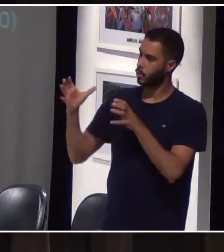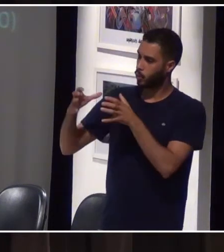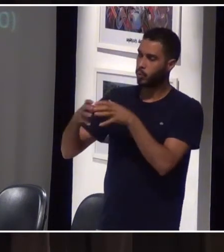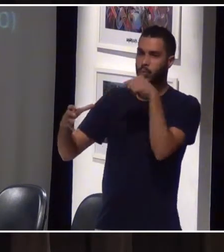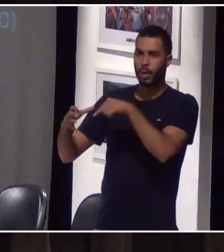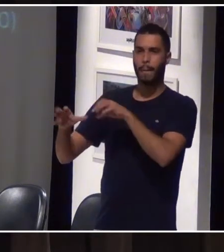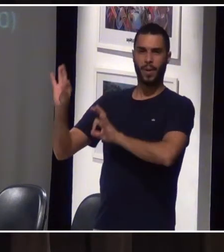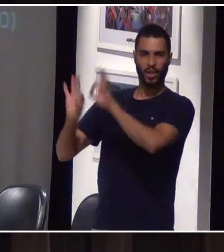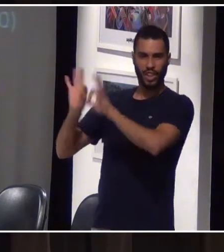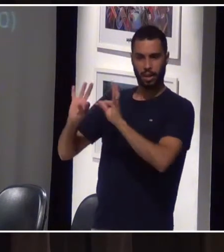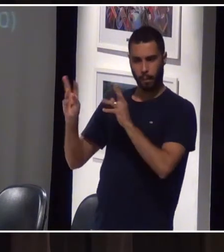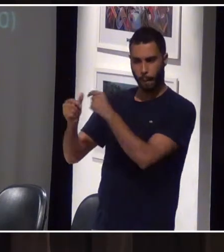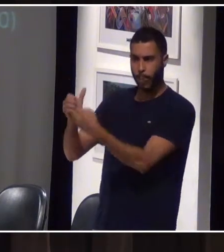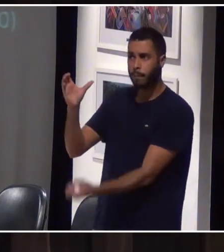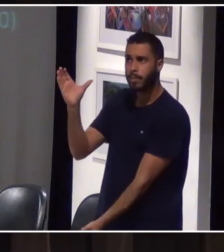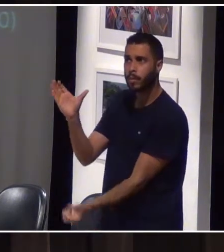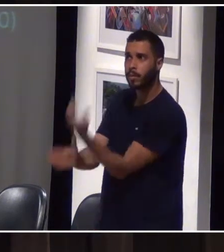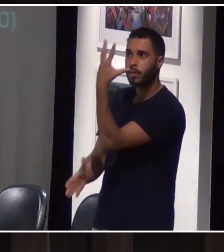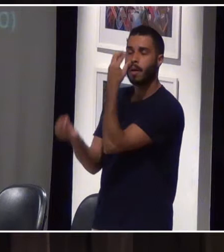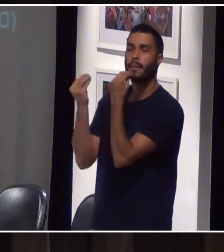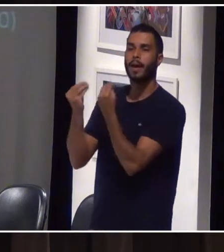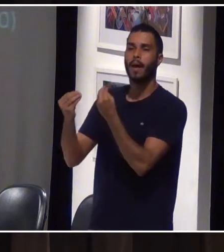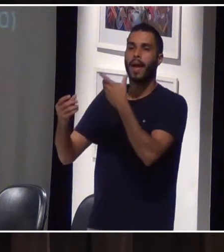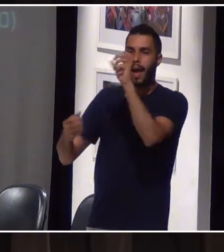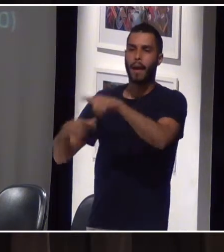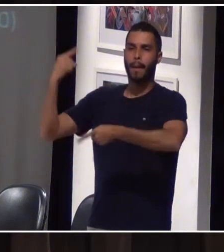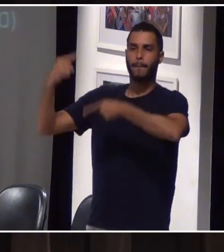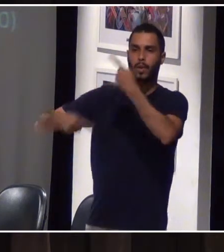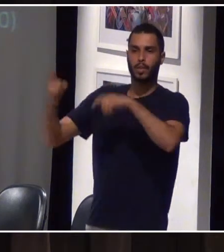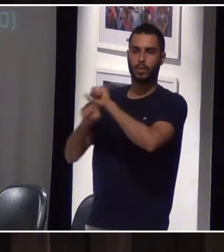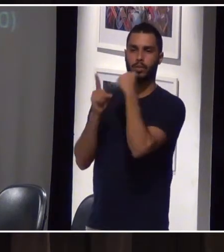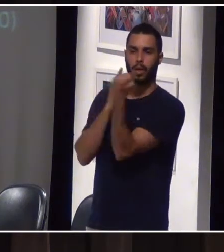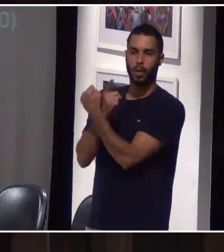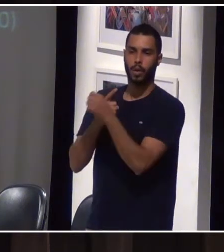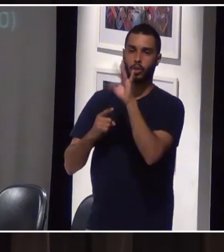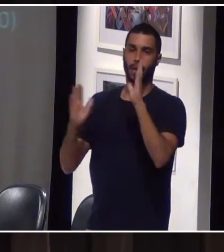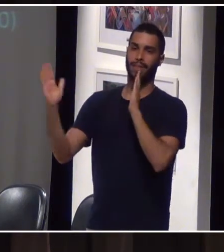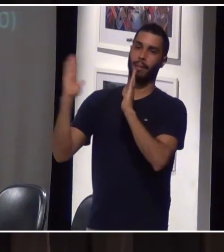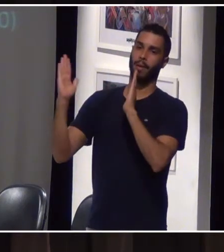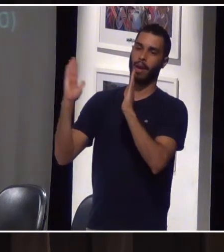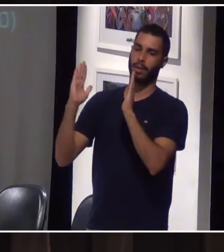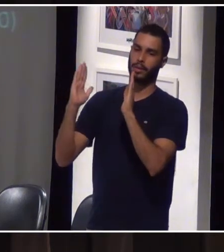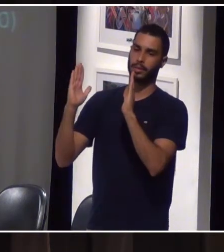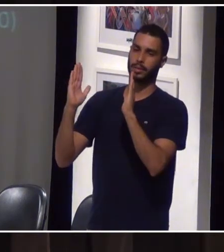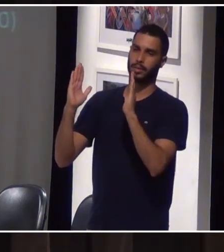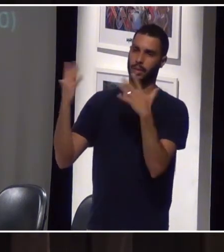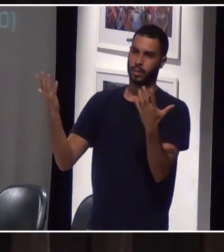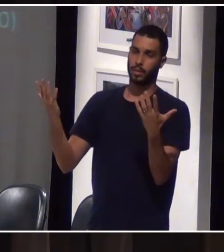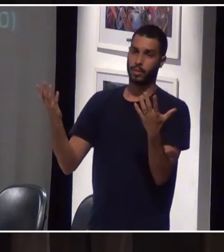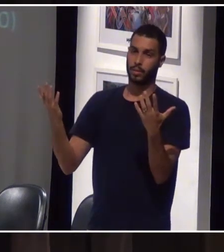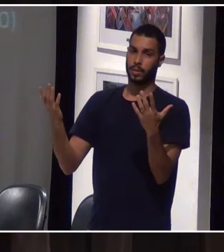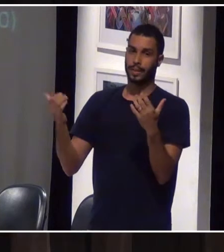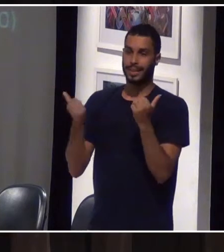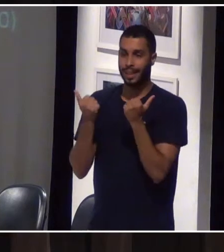esses investimentos, eles surgiram como políticas sociais que deveriam ser temporárias. Elas deveriam servir